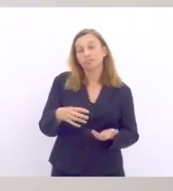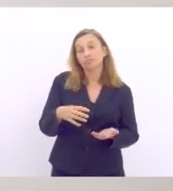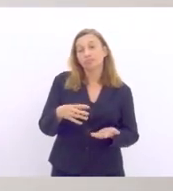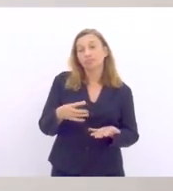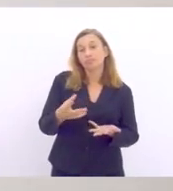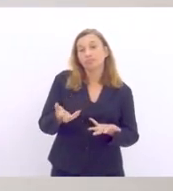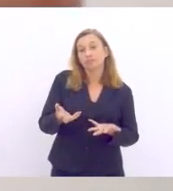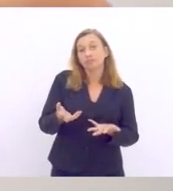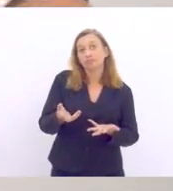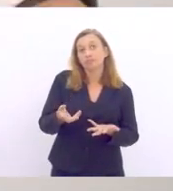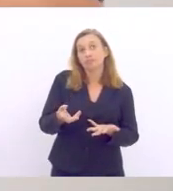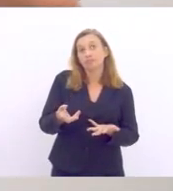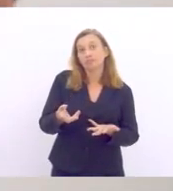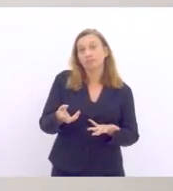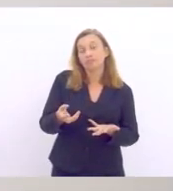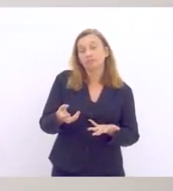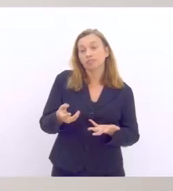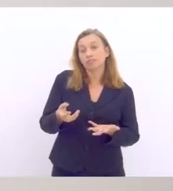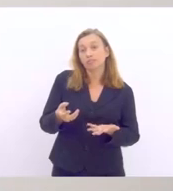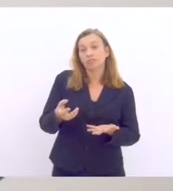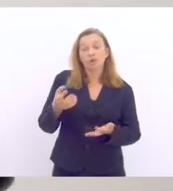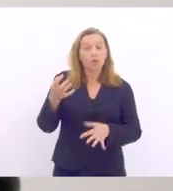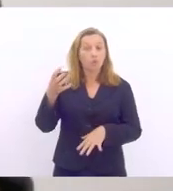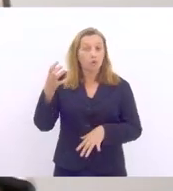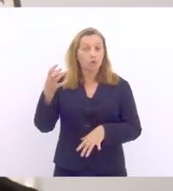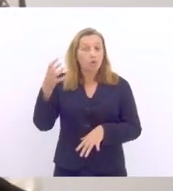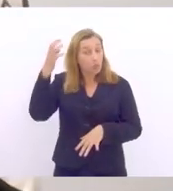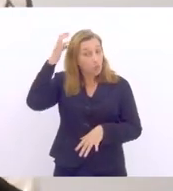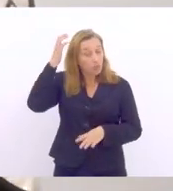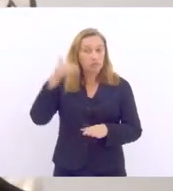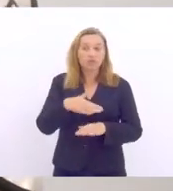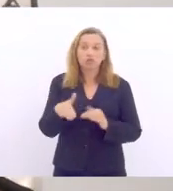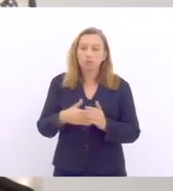como é que eu posso dizer? Punição sobre o CNPJ. Coronel, tá?